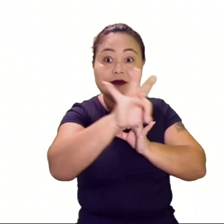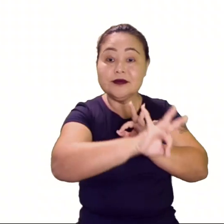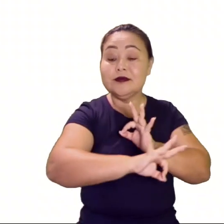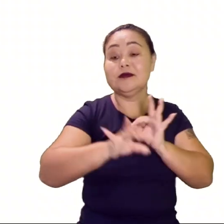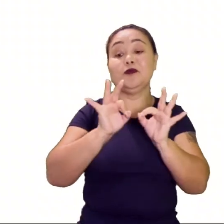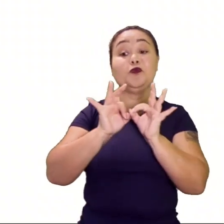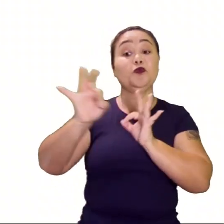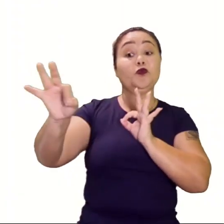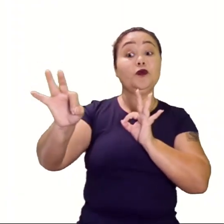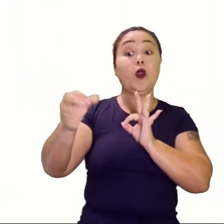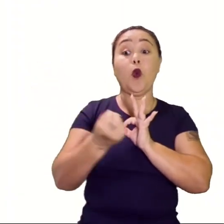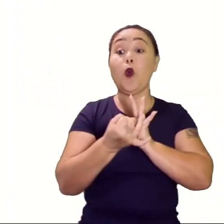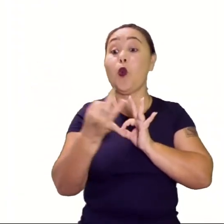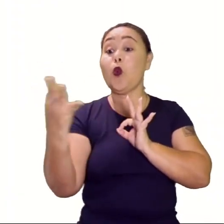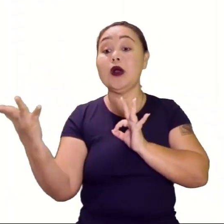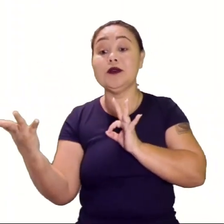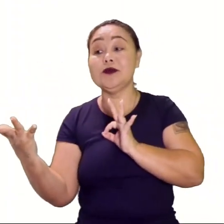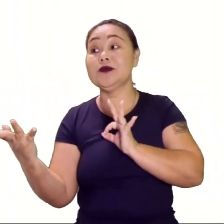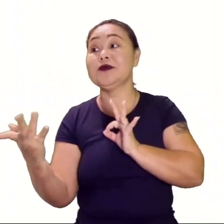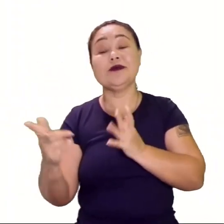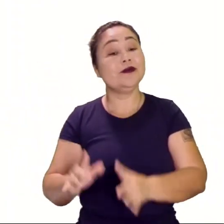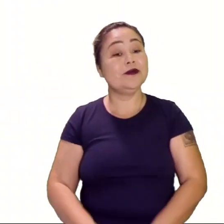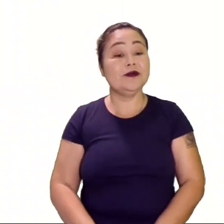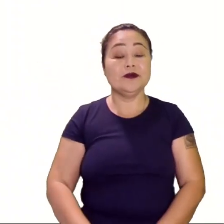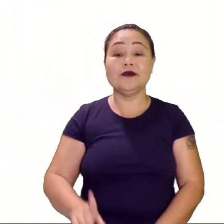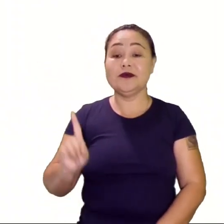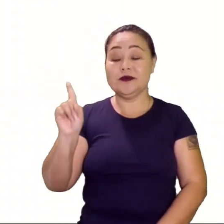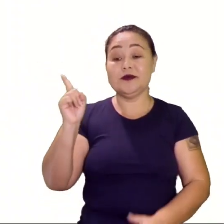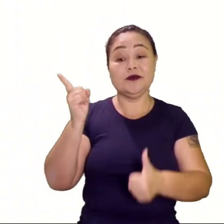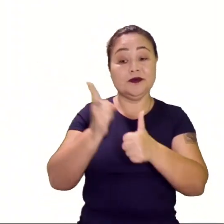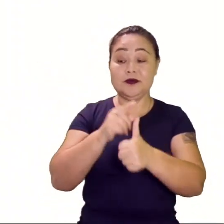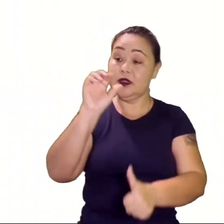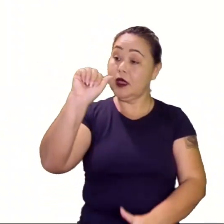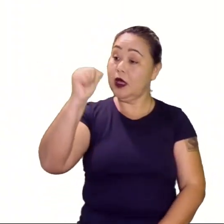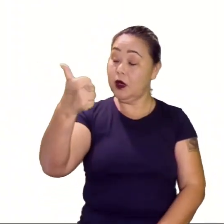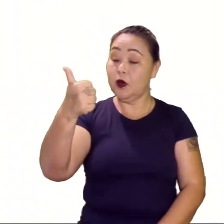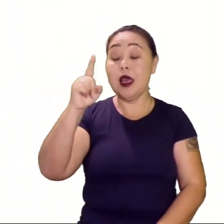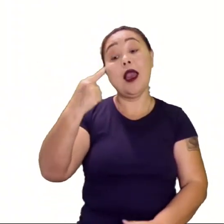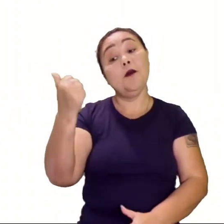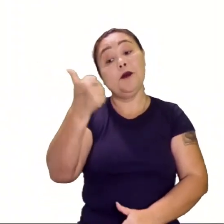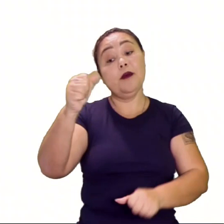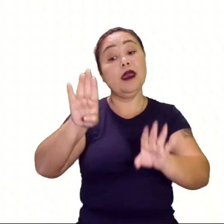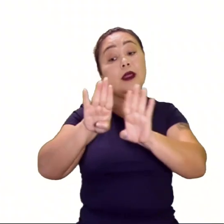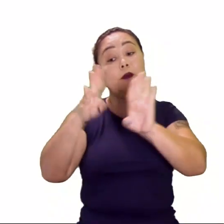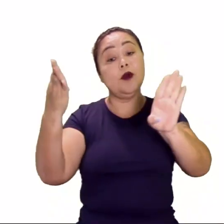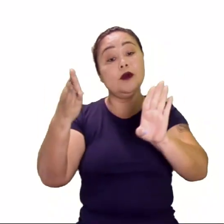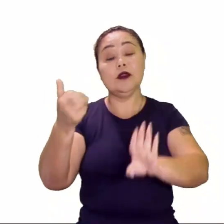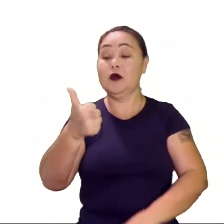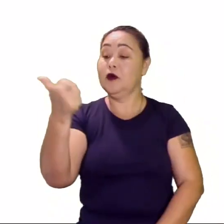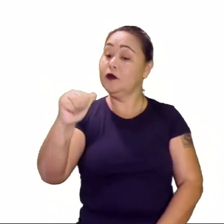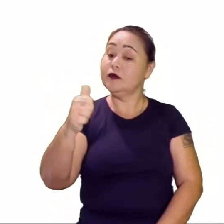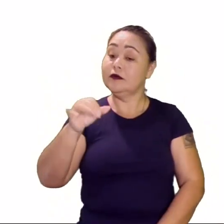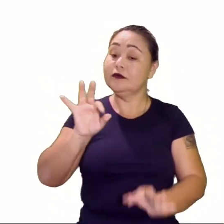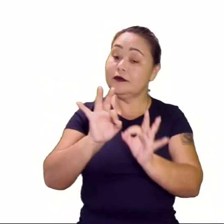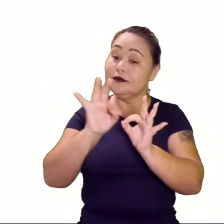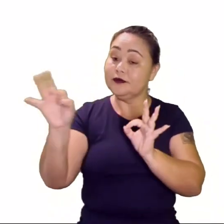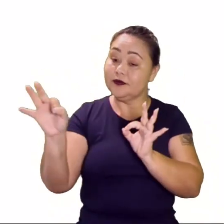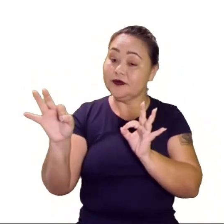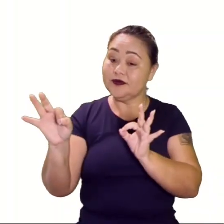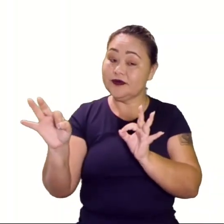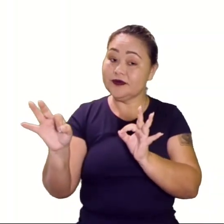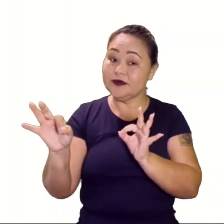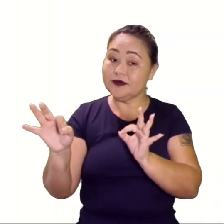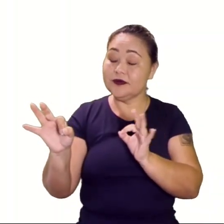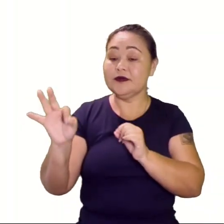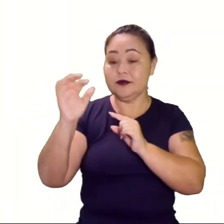em metros, né? Vamos lá ver o que ele fez, né? O nosso A1 é a nossa primeira porta, né? 11 metros. A gente pode